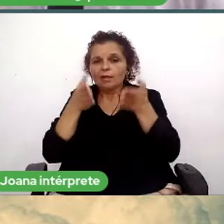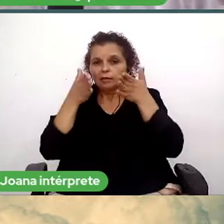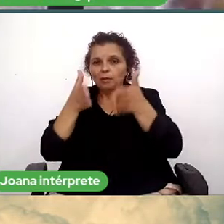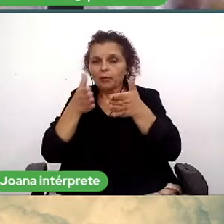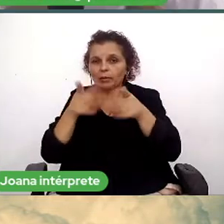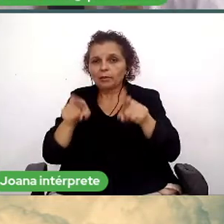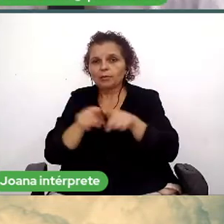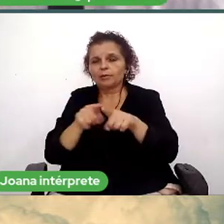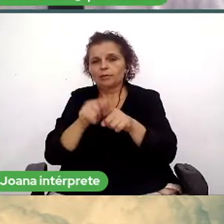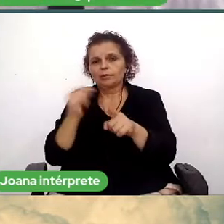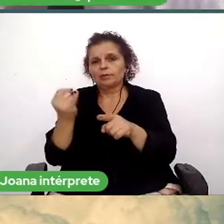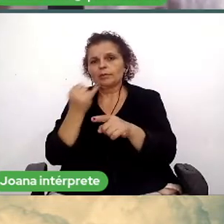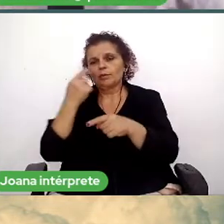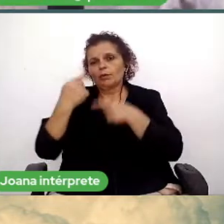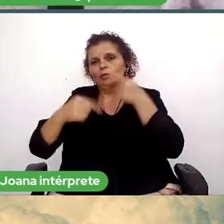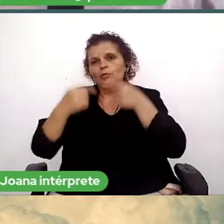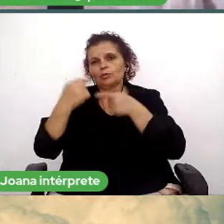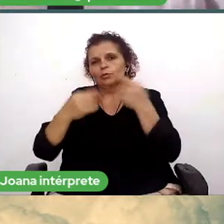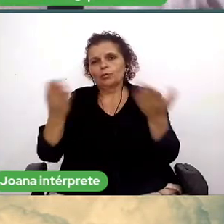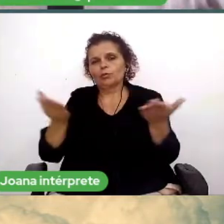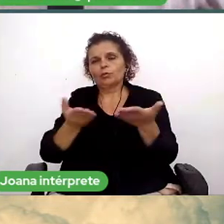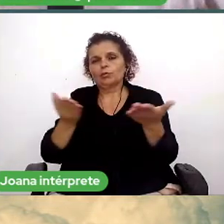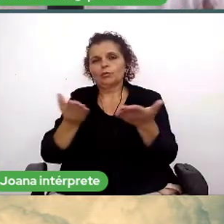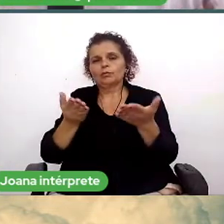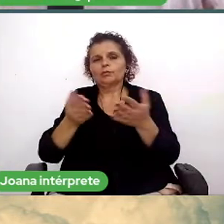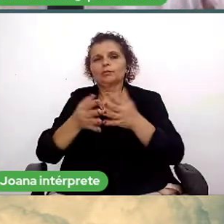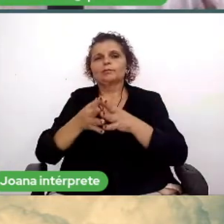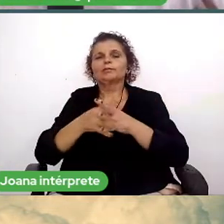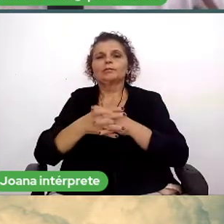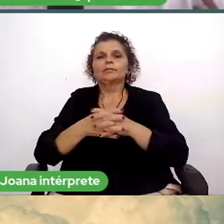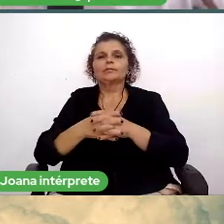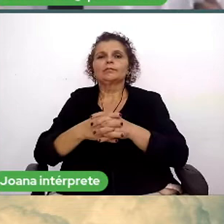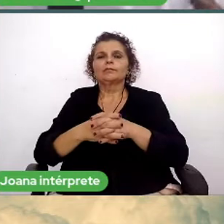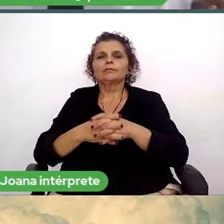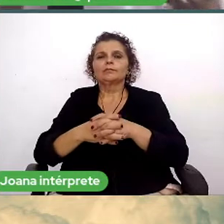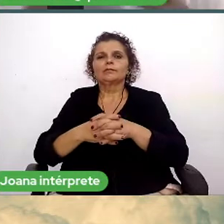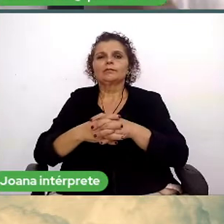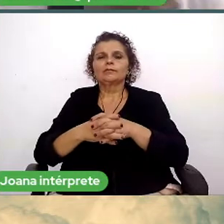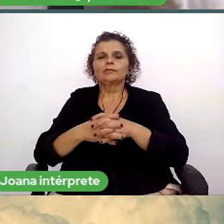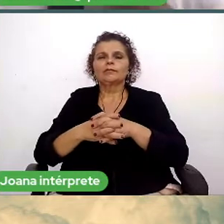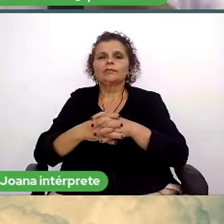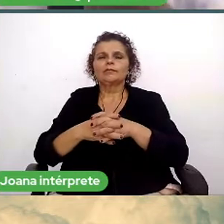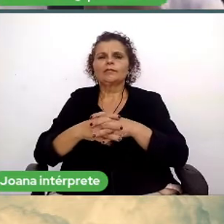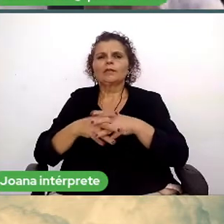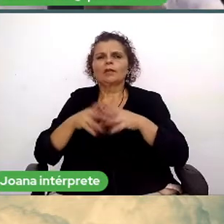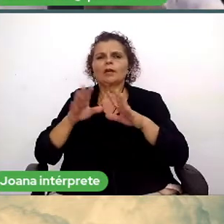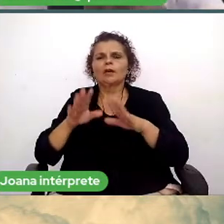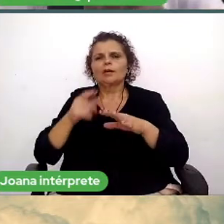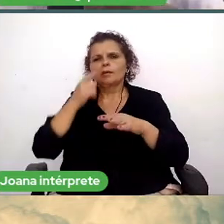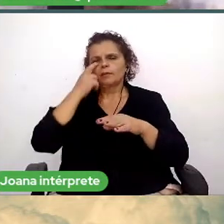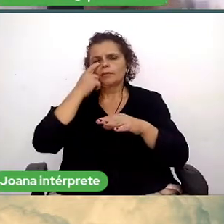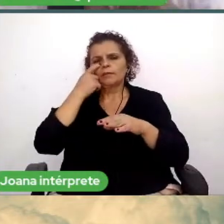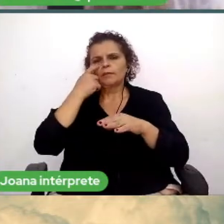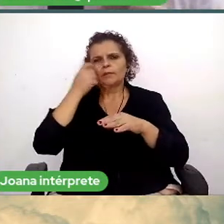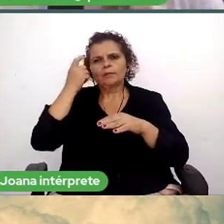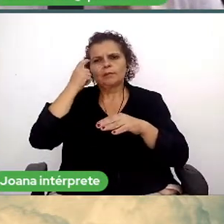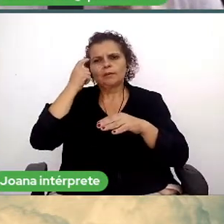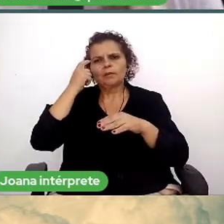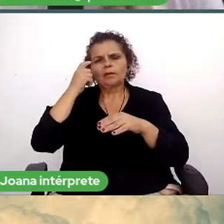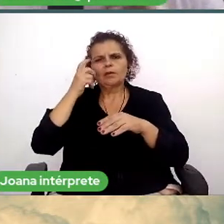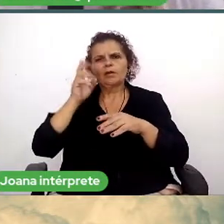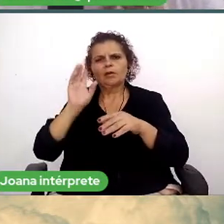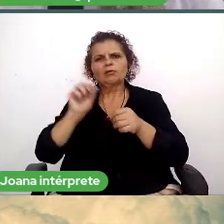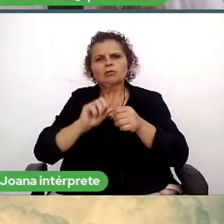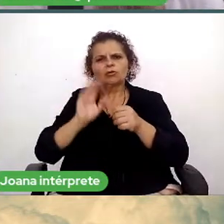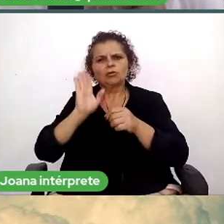gente vai discutir hoje nessa talk. Aí você vai me falar assim, poxa, mas eu acho que eu já faço isso, né?